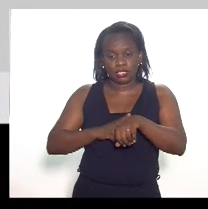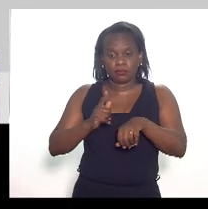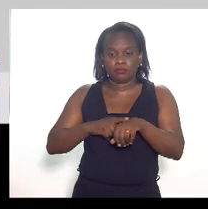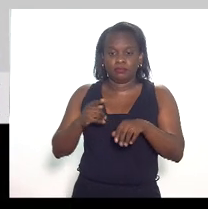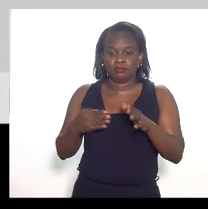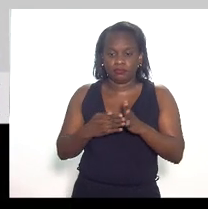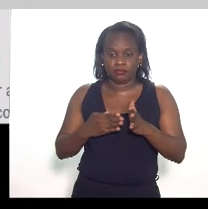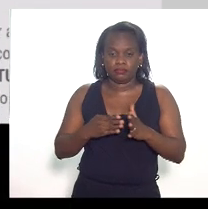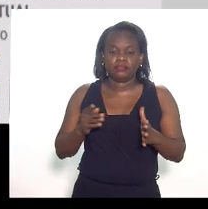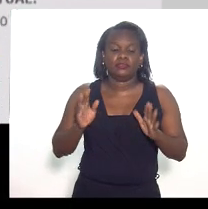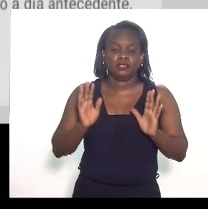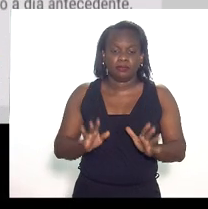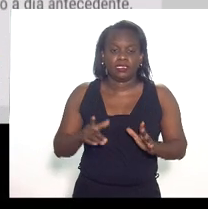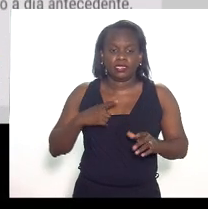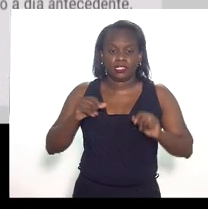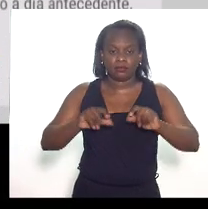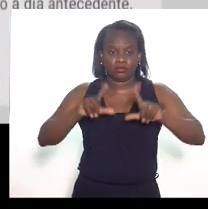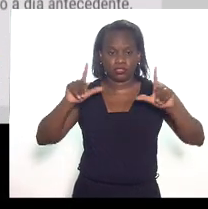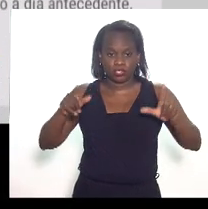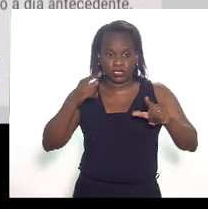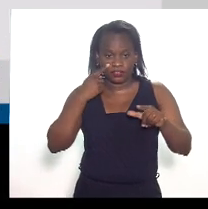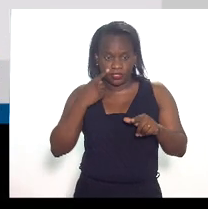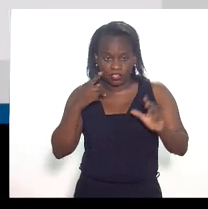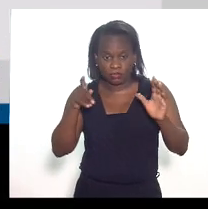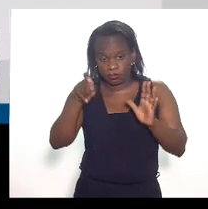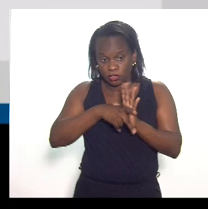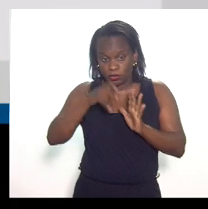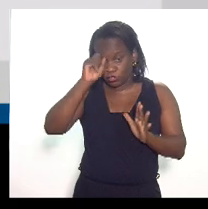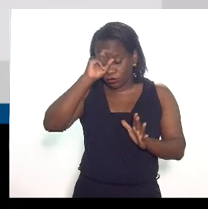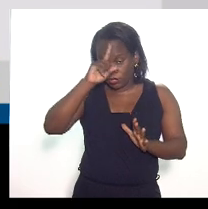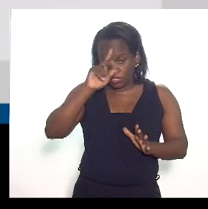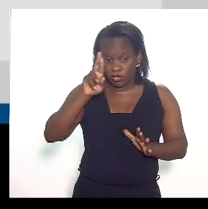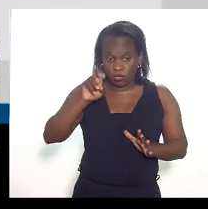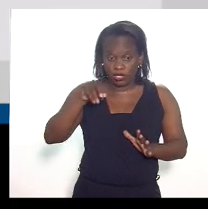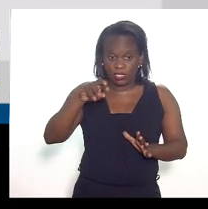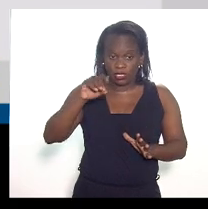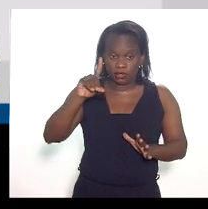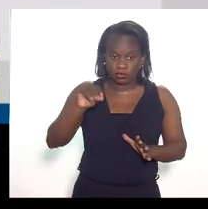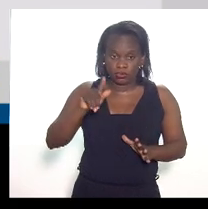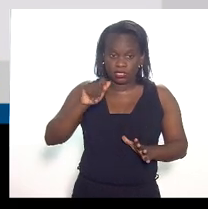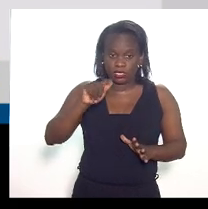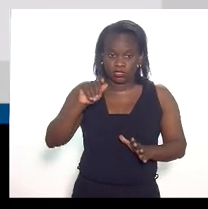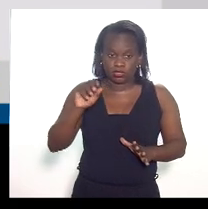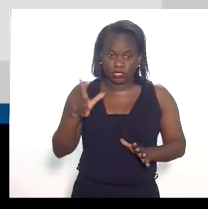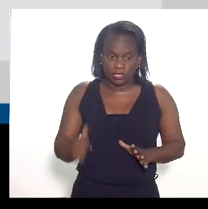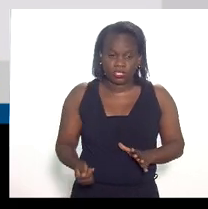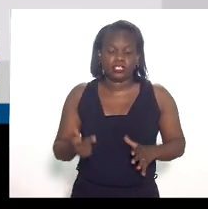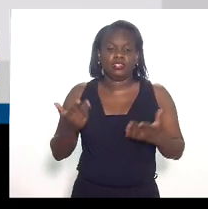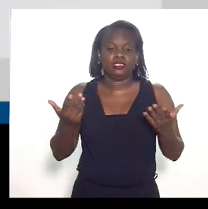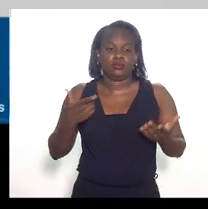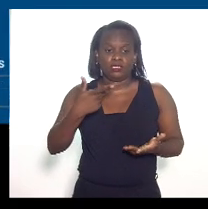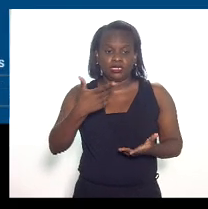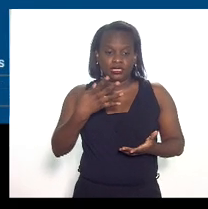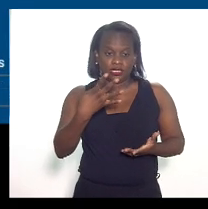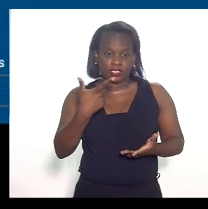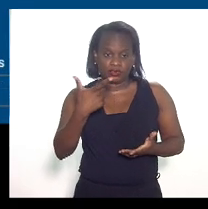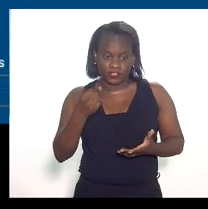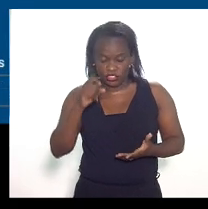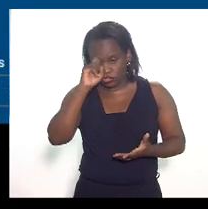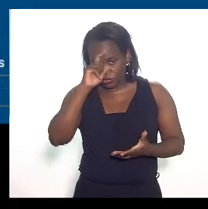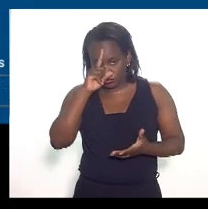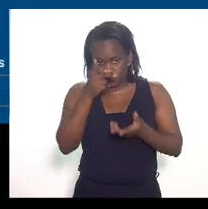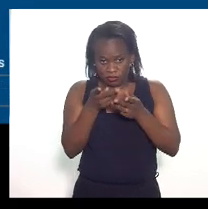Aqui a gente tem um painel de monitoramento do Hospital Ronaldo Gazola, de 420 leitos. Nesse momento tem